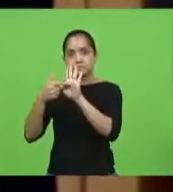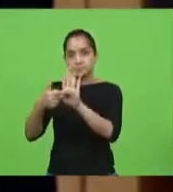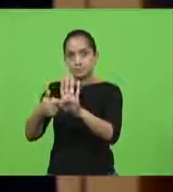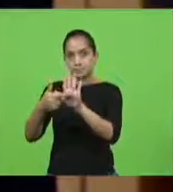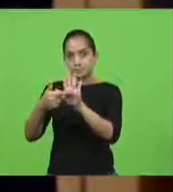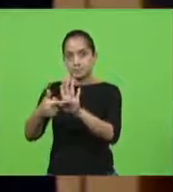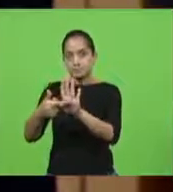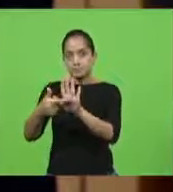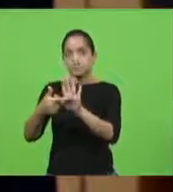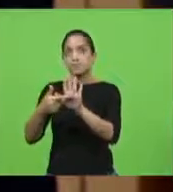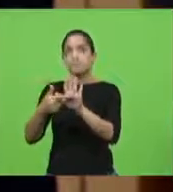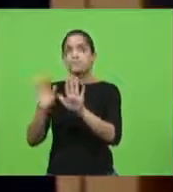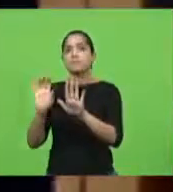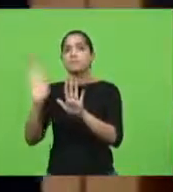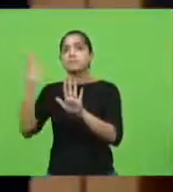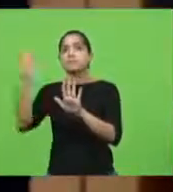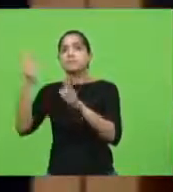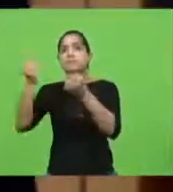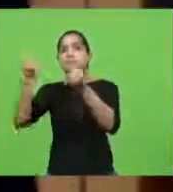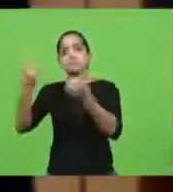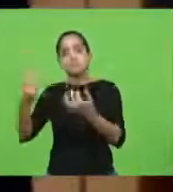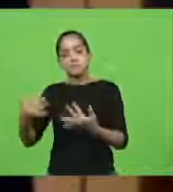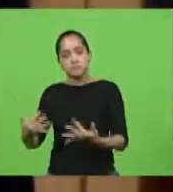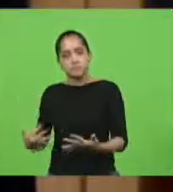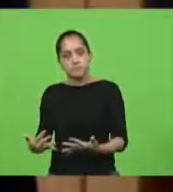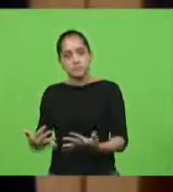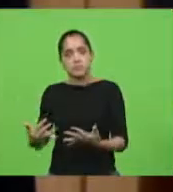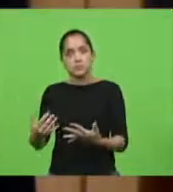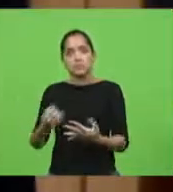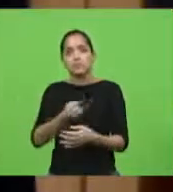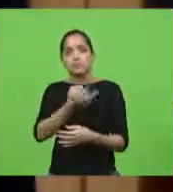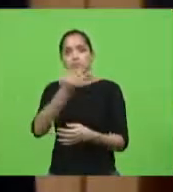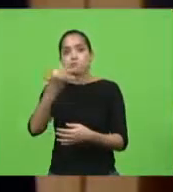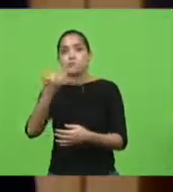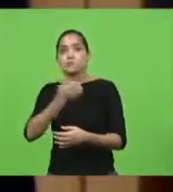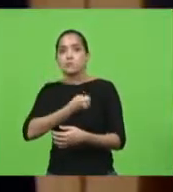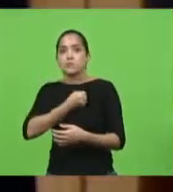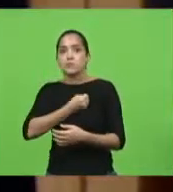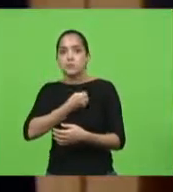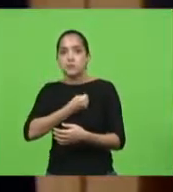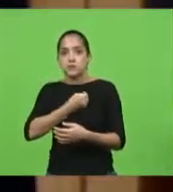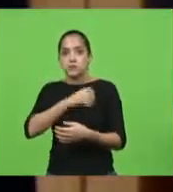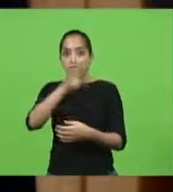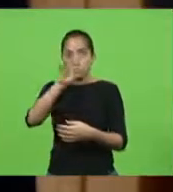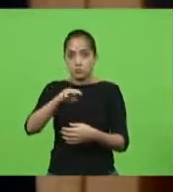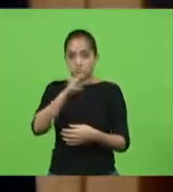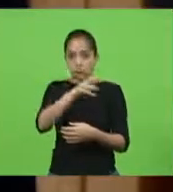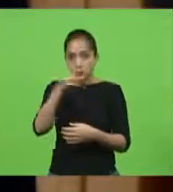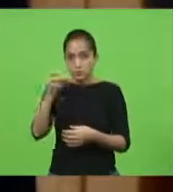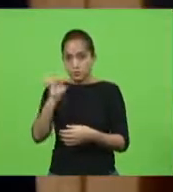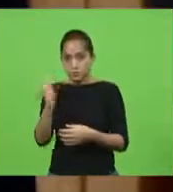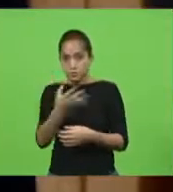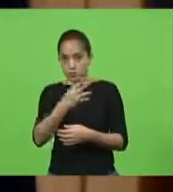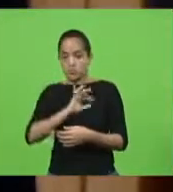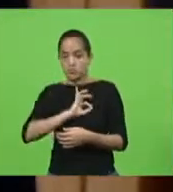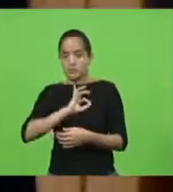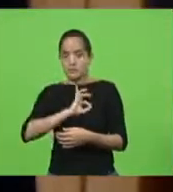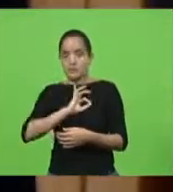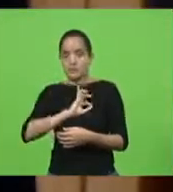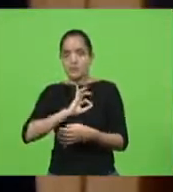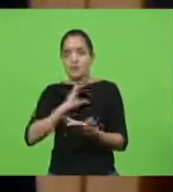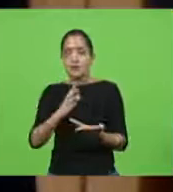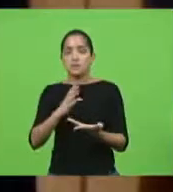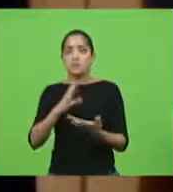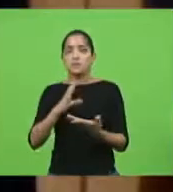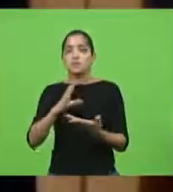essas circunstâncias, me explicou que o número distributivo da tabela dos novos policiais, ele se